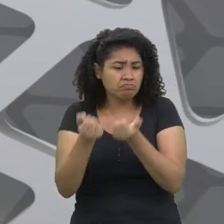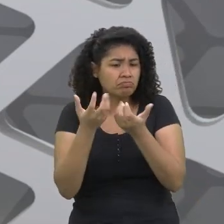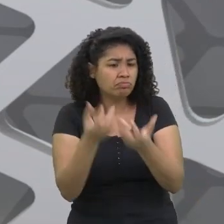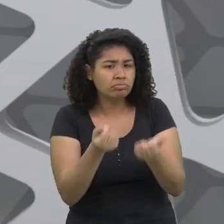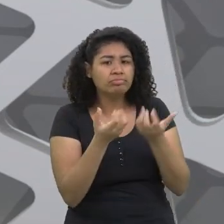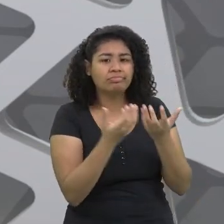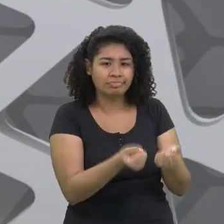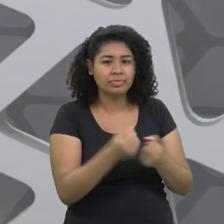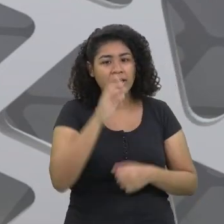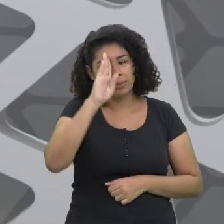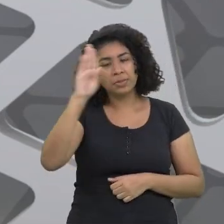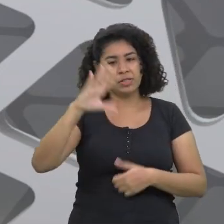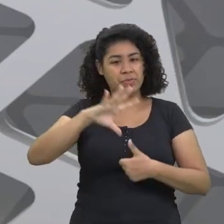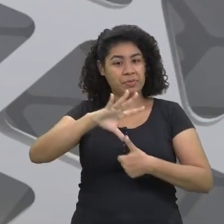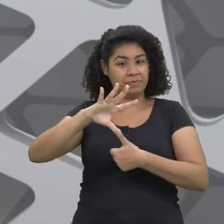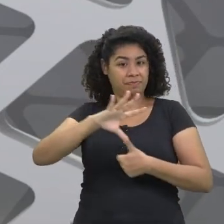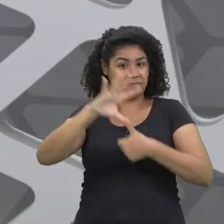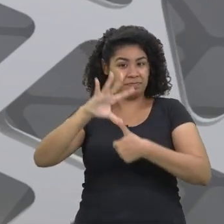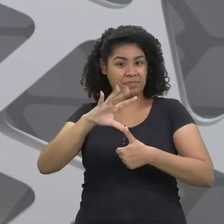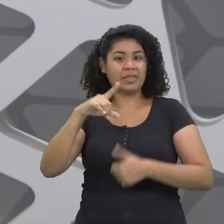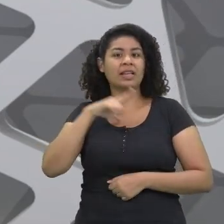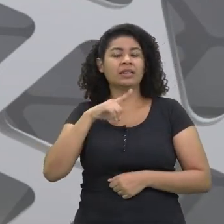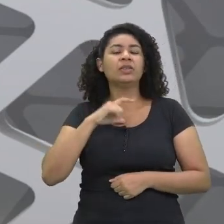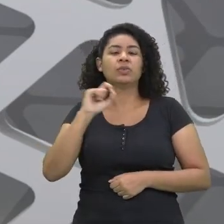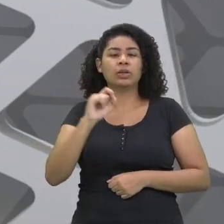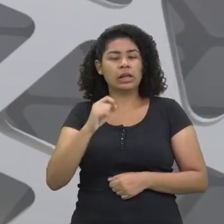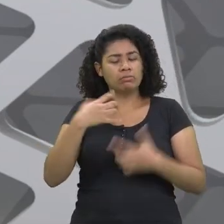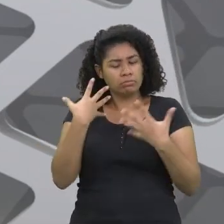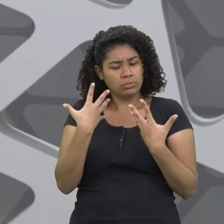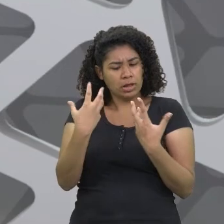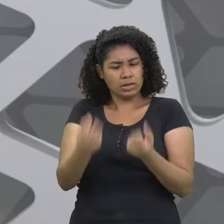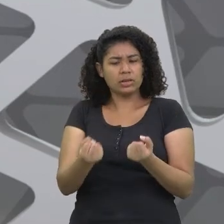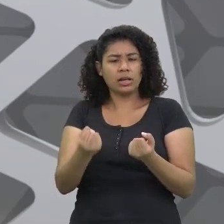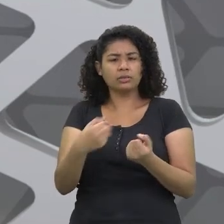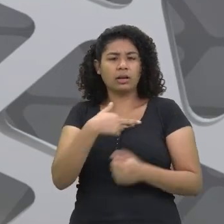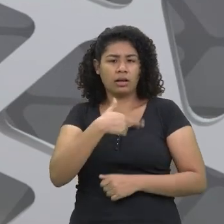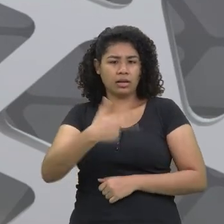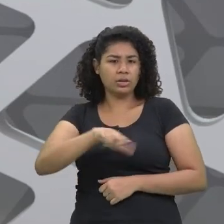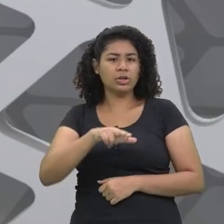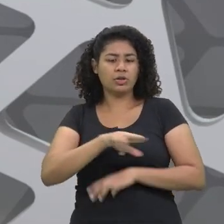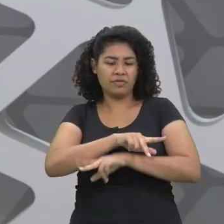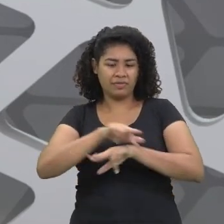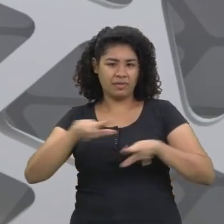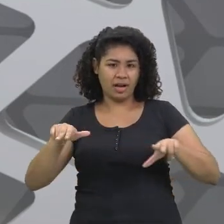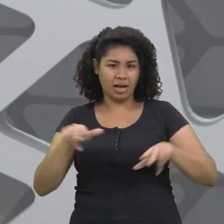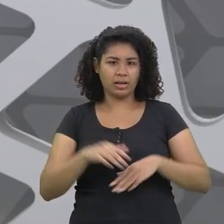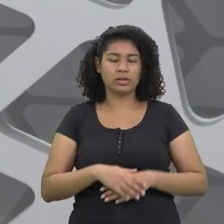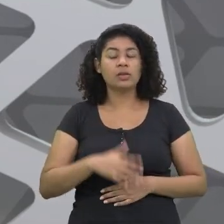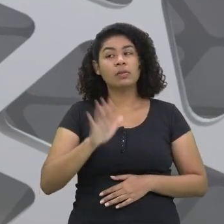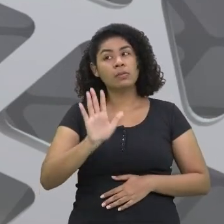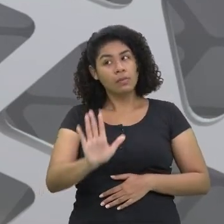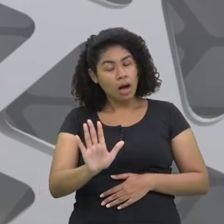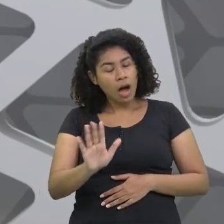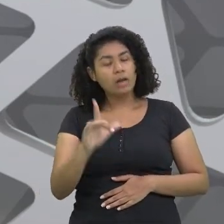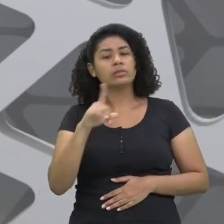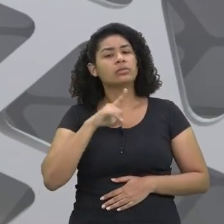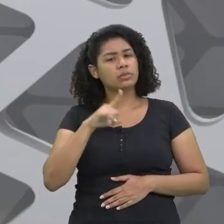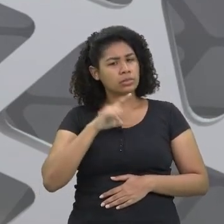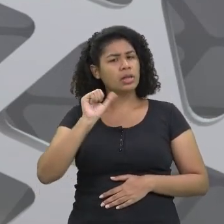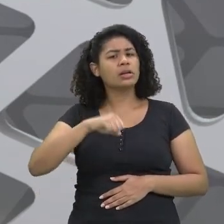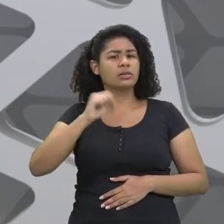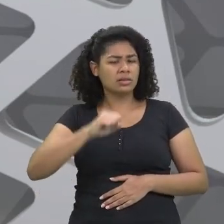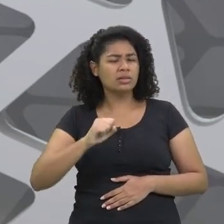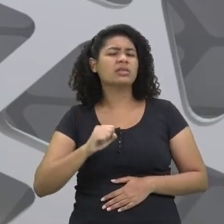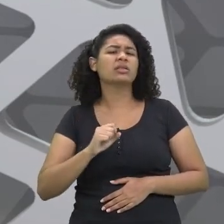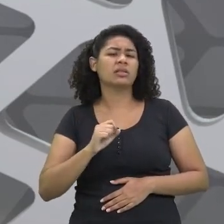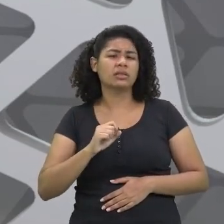América do Norte, nós vamos ter o clima de tolerância religiosa. Não quer dizer que não vai haver conflitos, mas